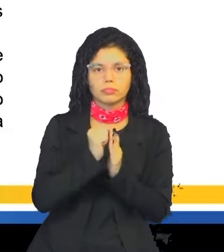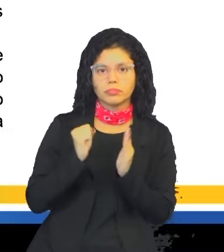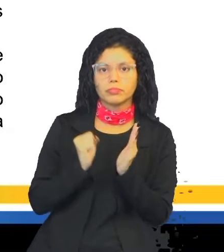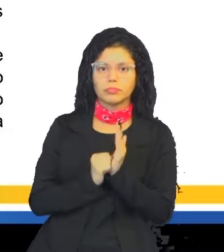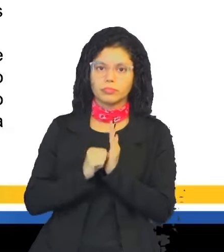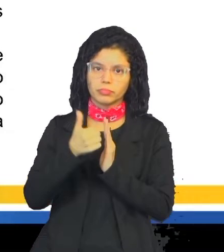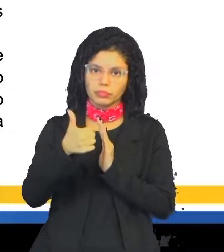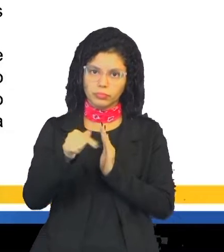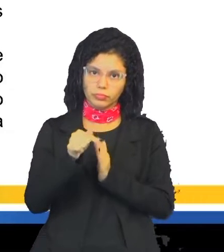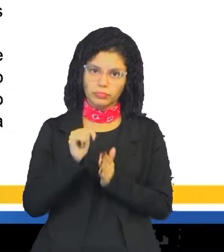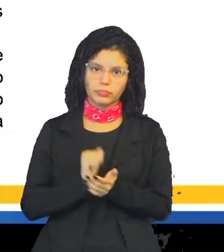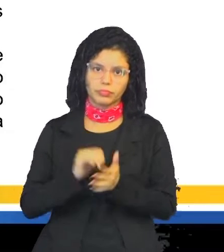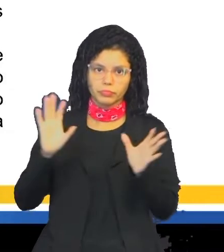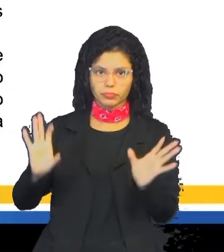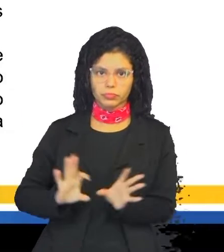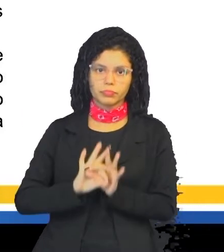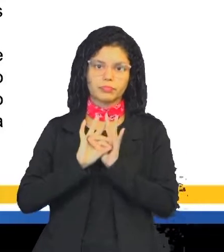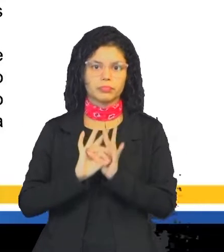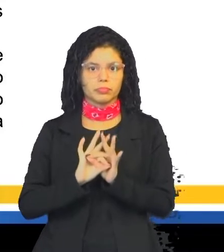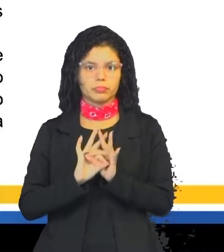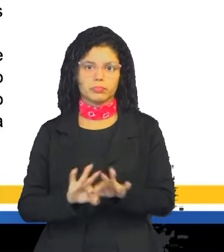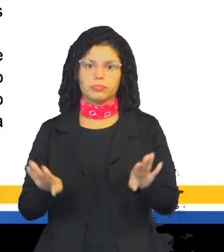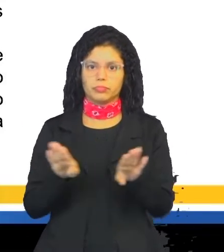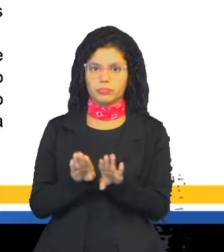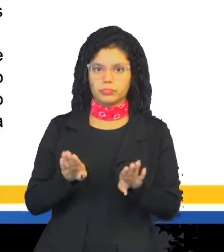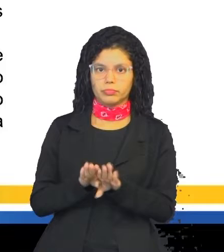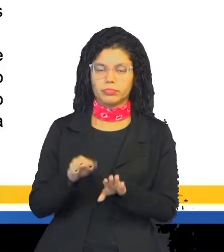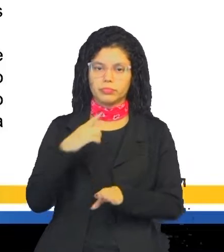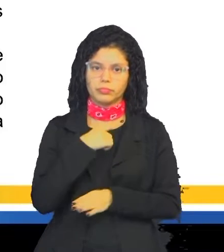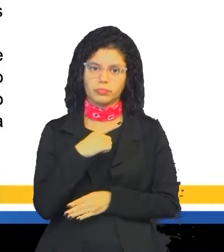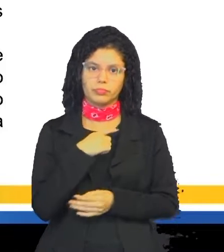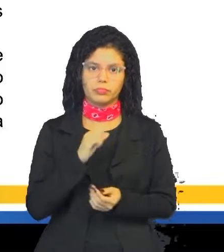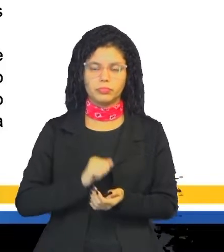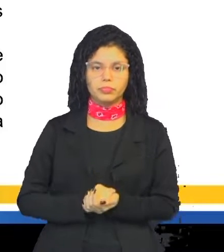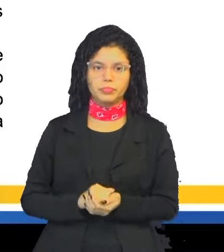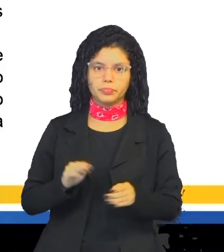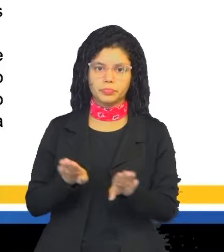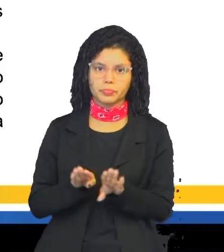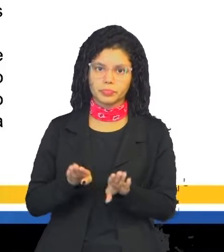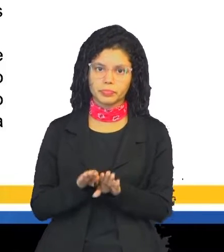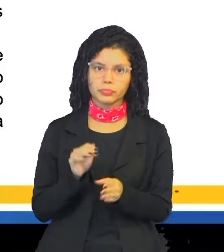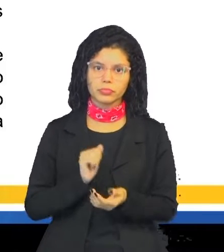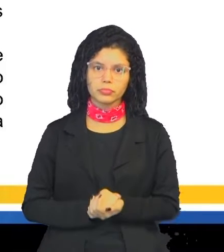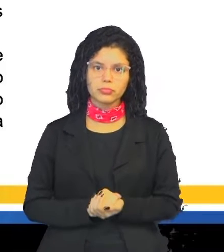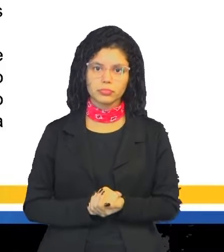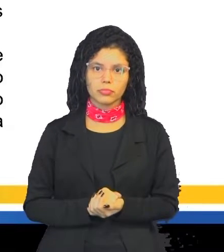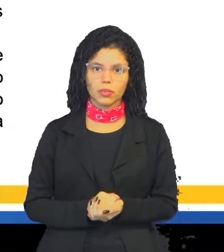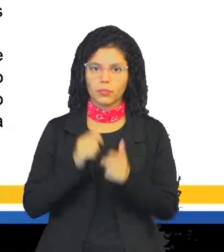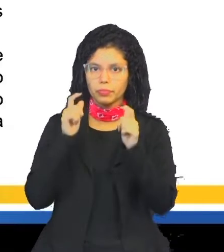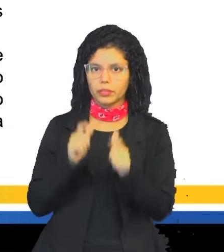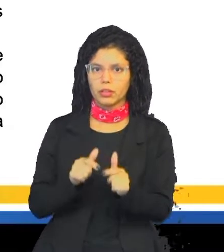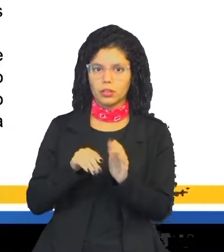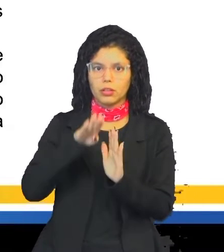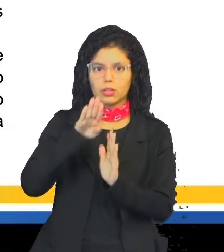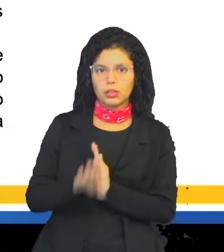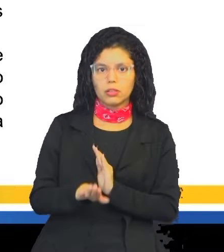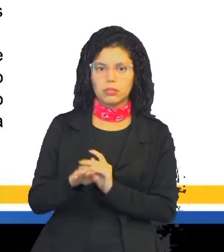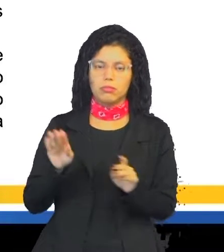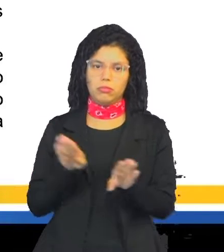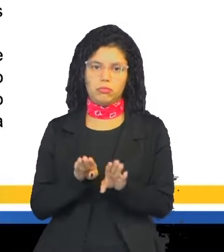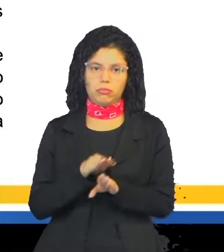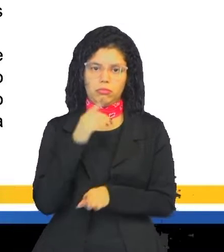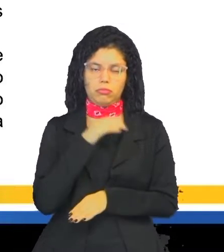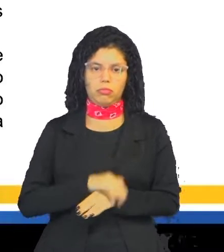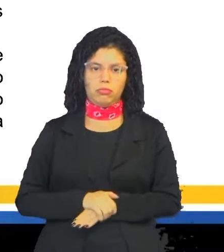XVII, a questão do trabalho está relacionada principalmente, com um lugar mais baixo na